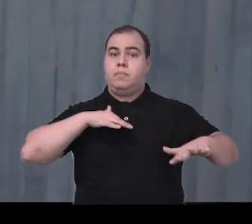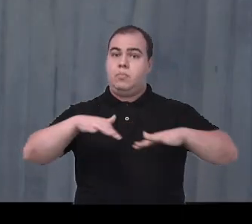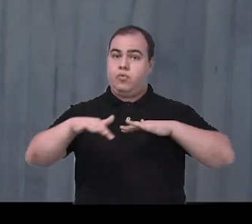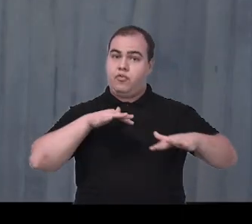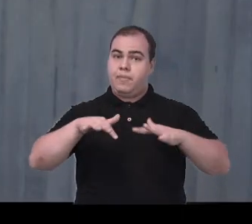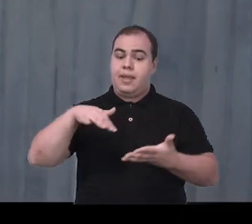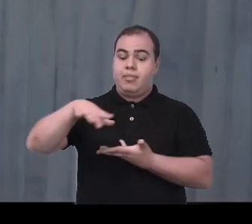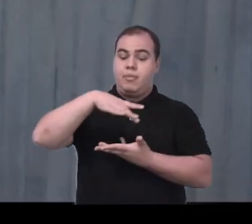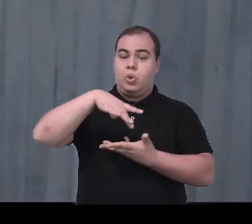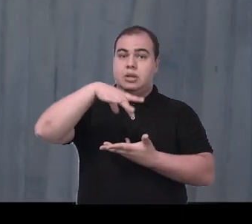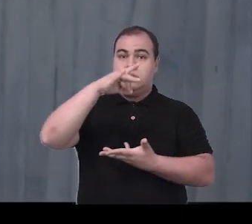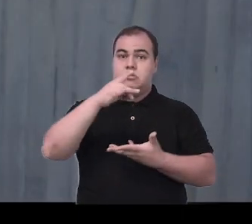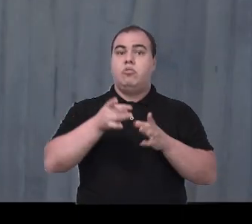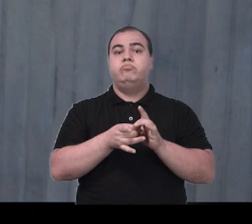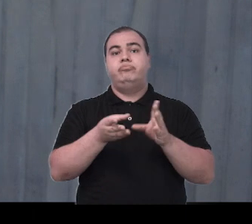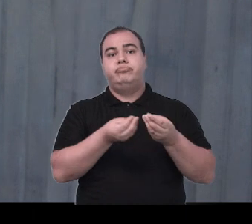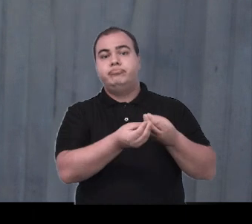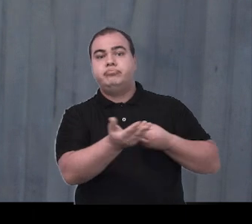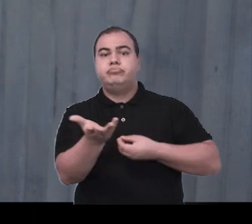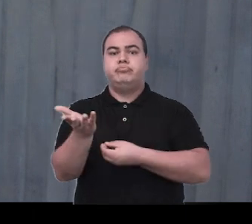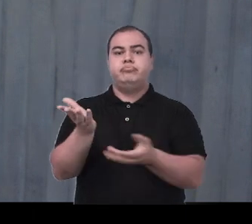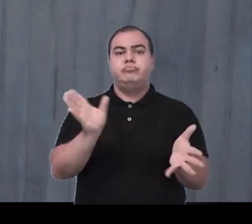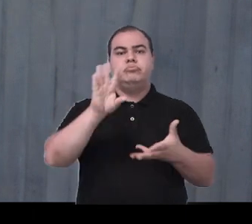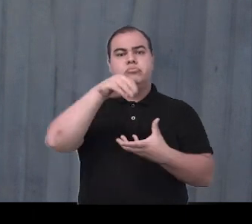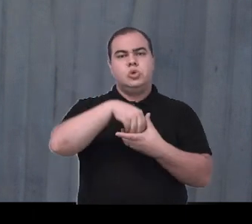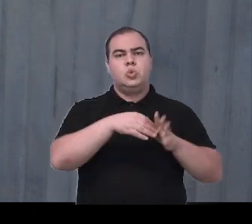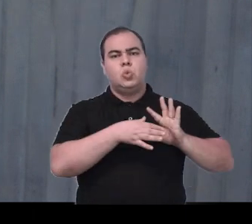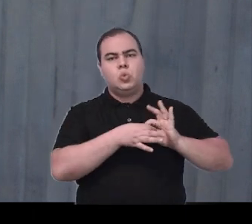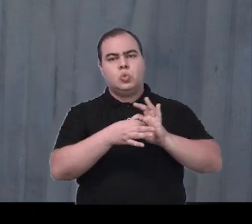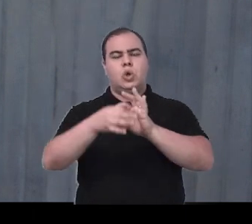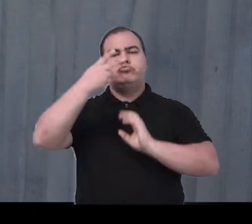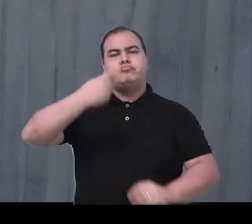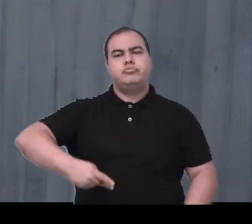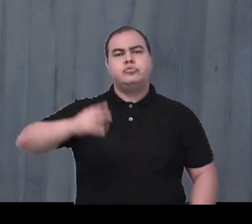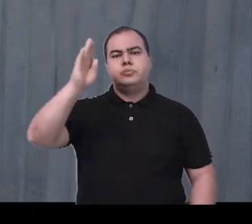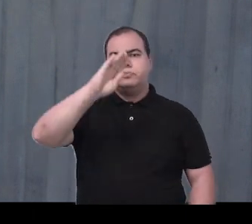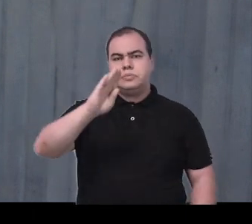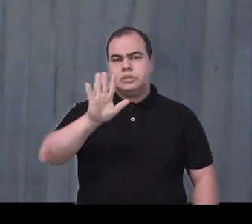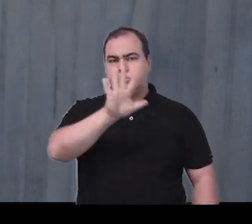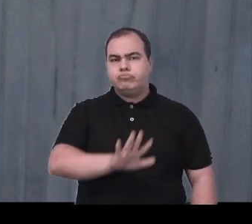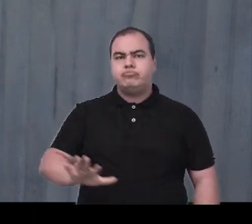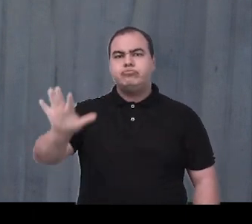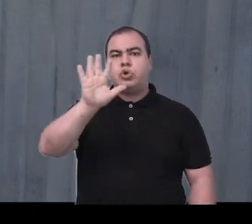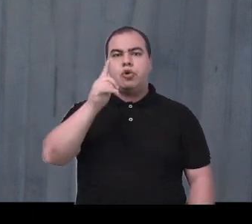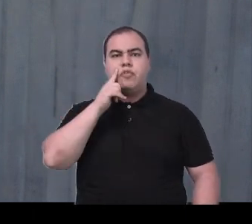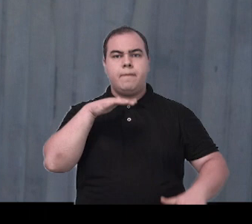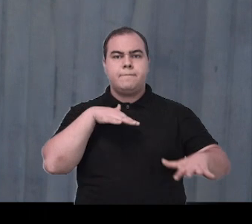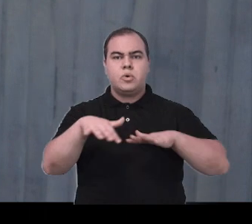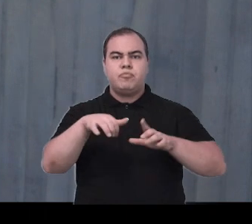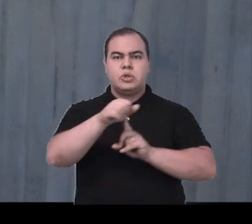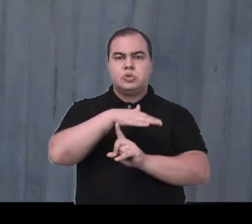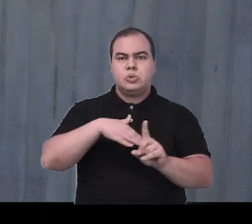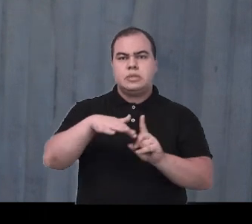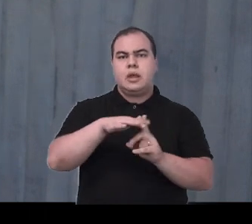já tinha a questão da redemocratização, foi muito dentro desse contexto, né, do Brasil. Tinha diversos movimentos sociais, tanto de